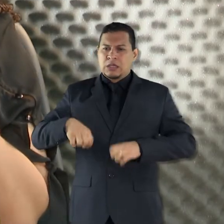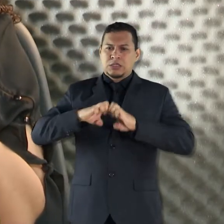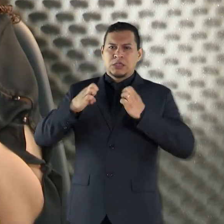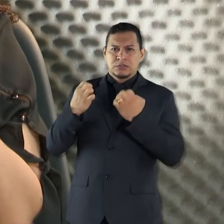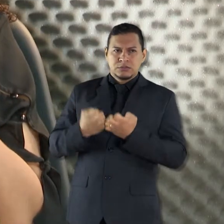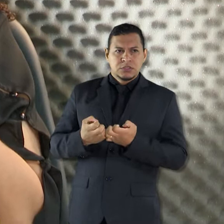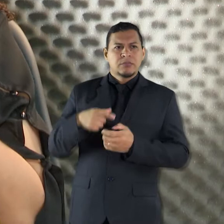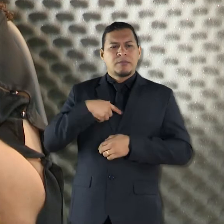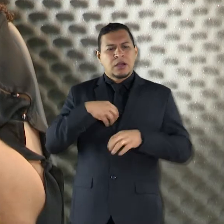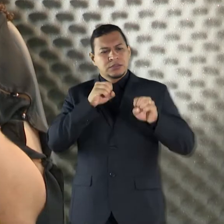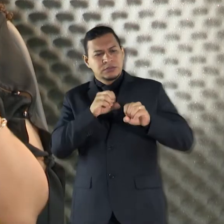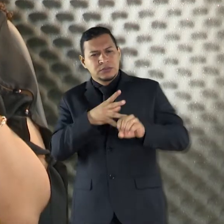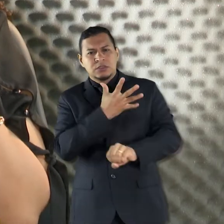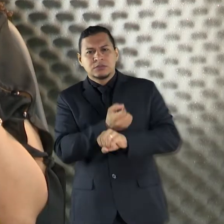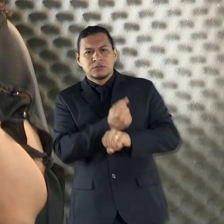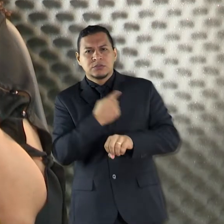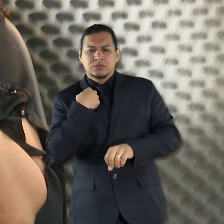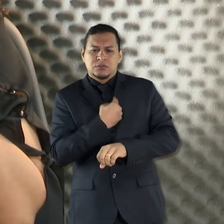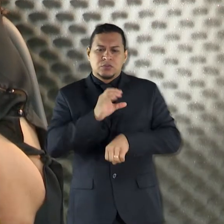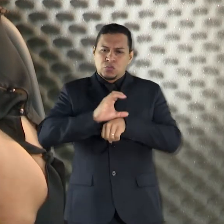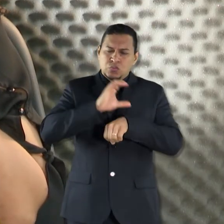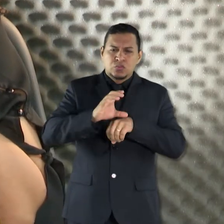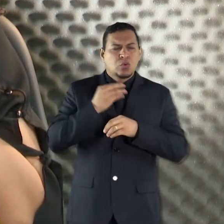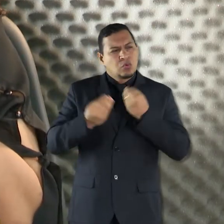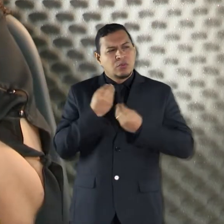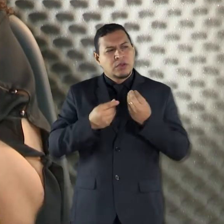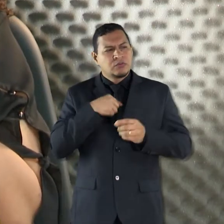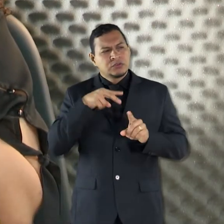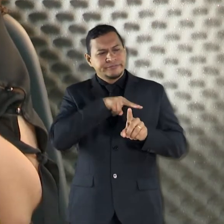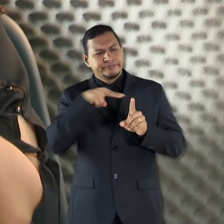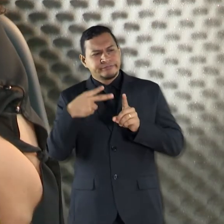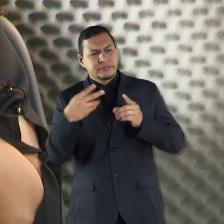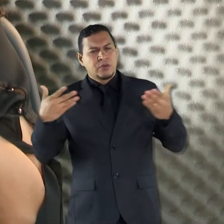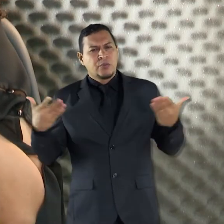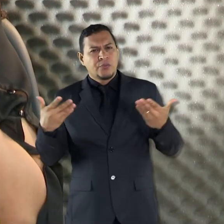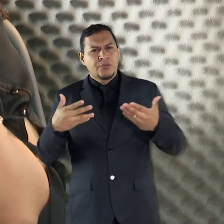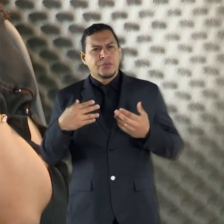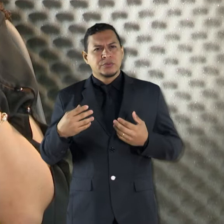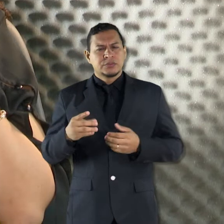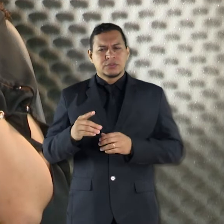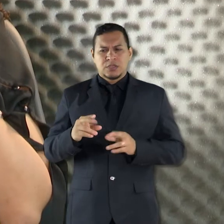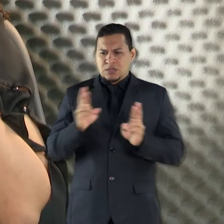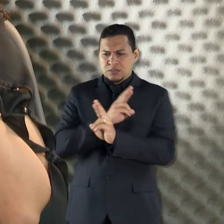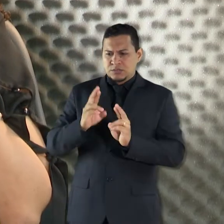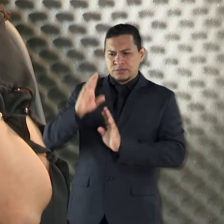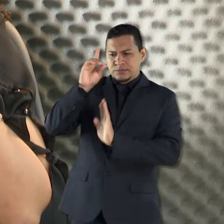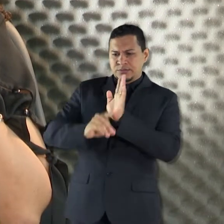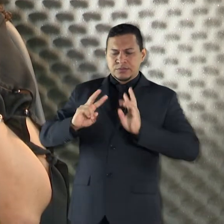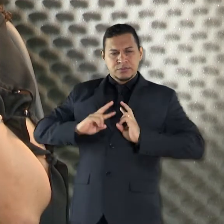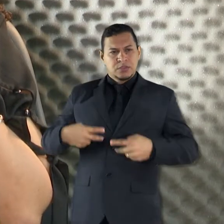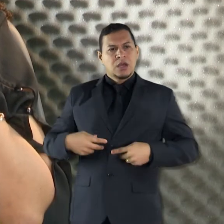eventos, inclusive aqui na EJU, ministrar disciplinas aqui, cursos pra gente, né? Como é que você enxerga hoje, em questão de